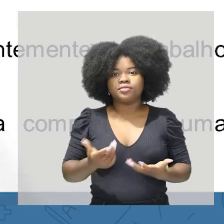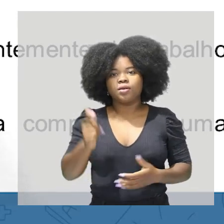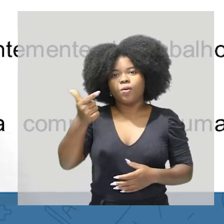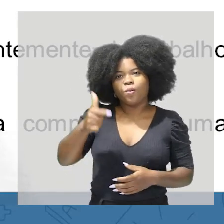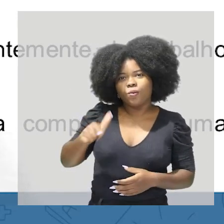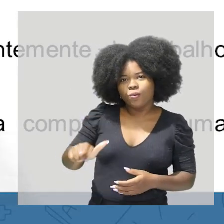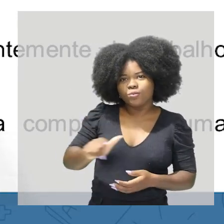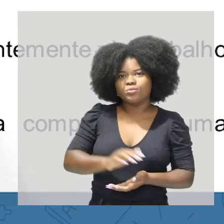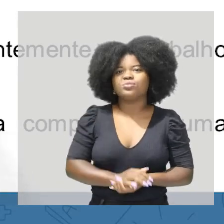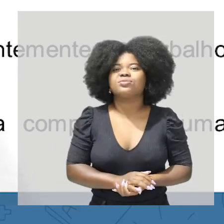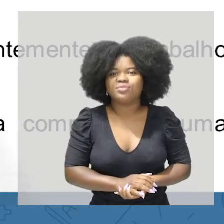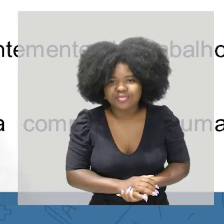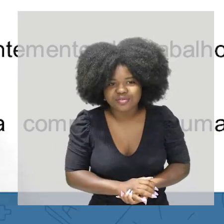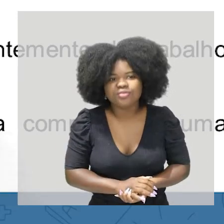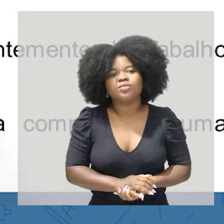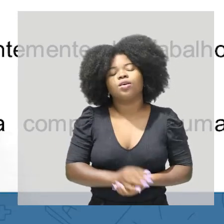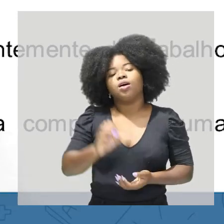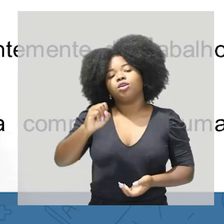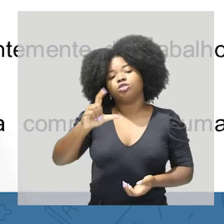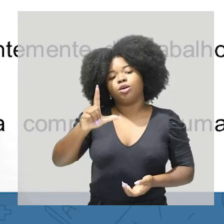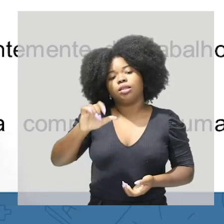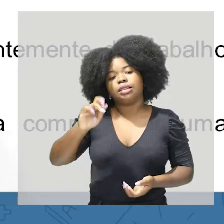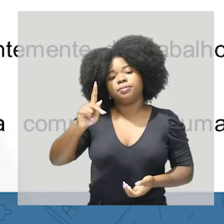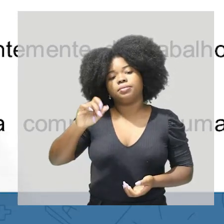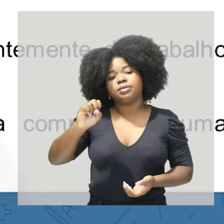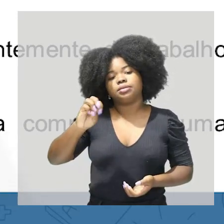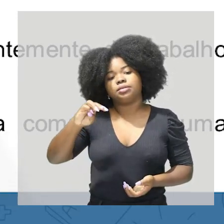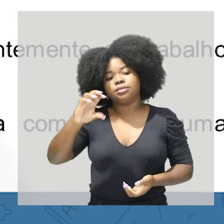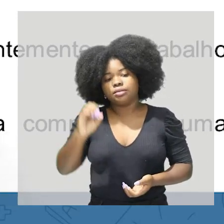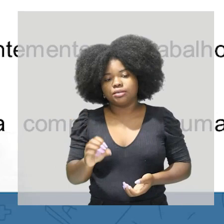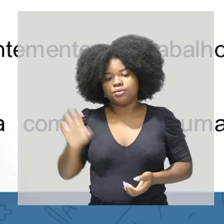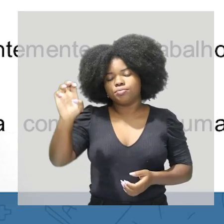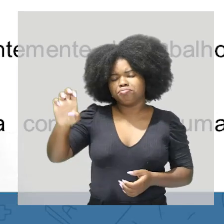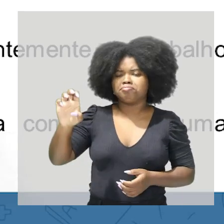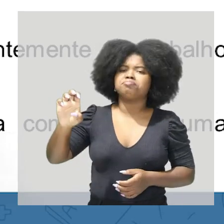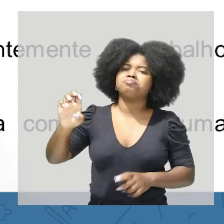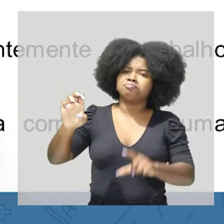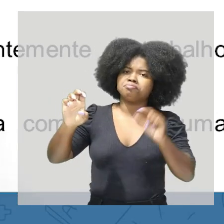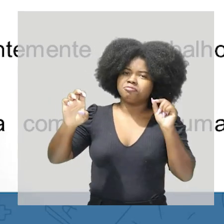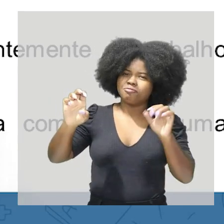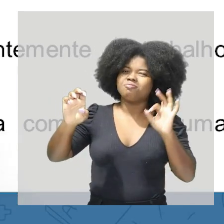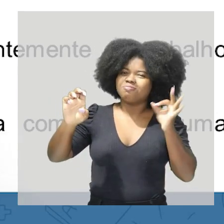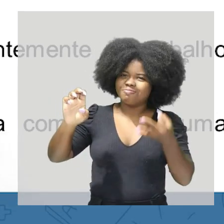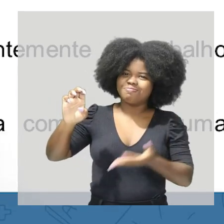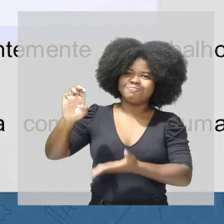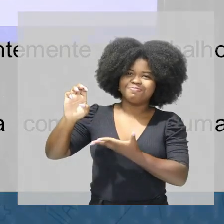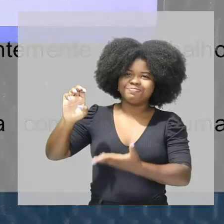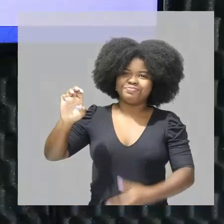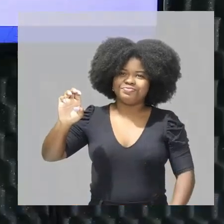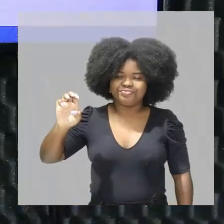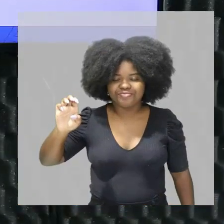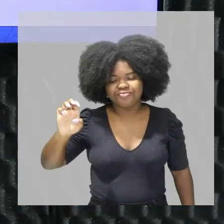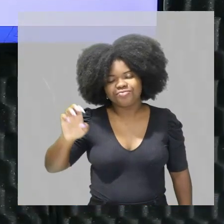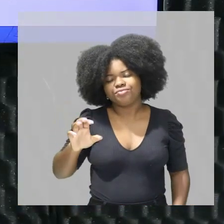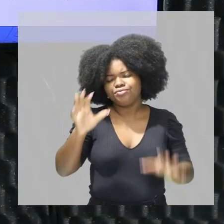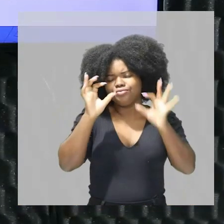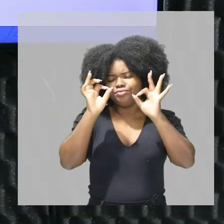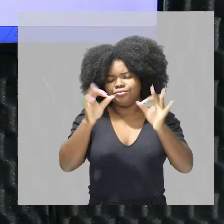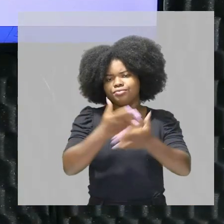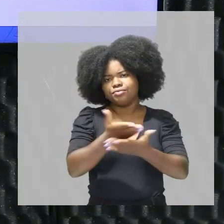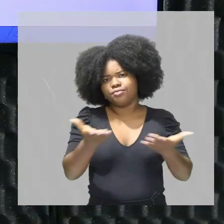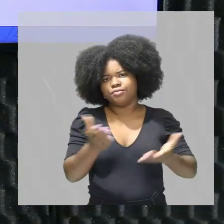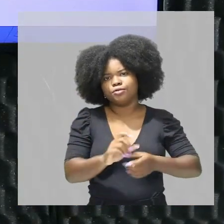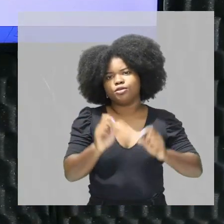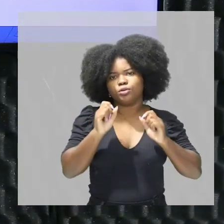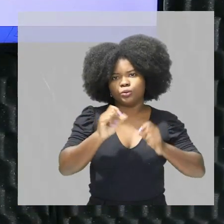doutoras então um solepismo nosso que opção bacana era isso que nós estamos procurando só quero chamar atenção de vocês é uma coisa